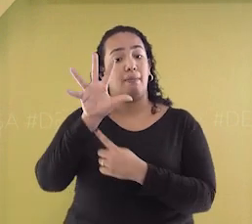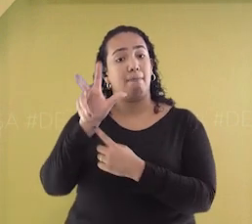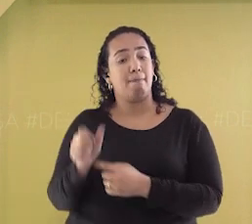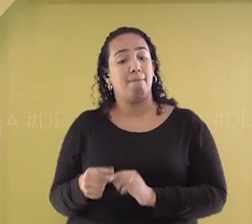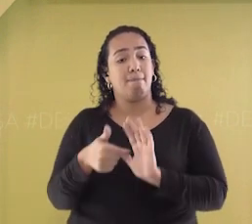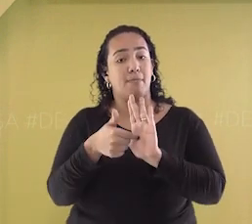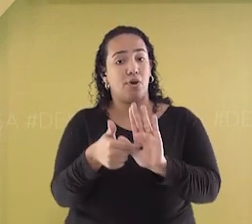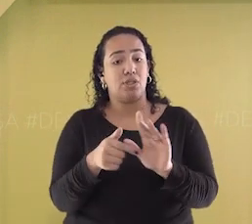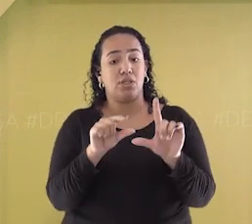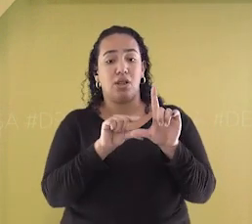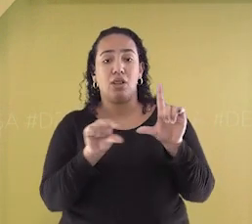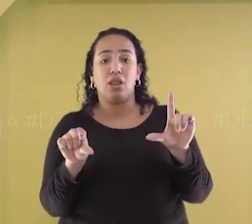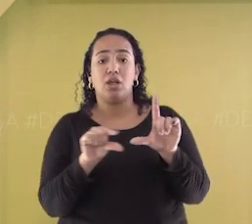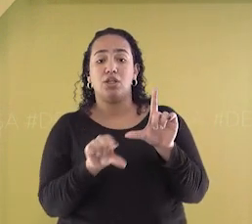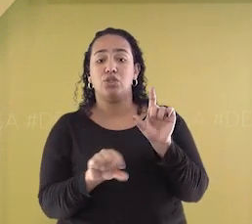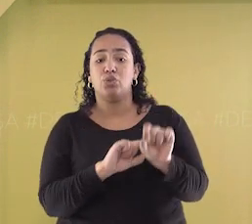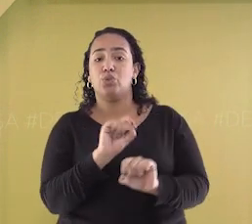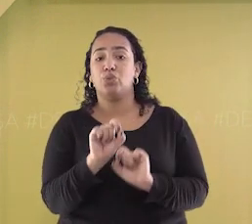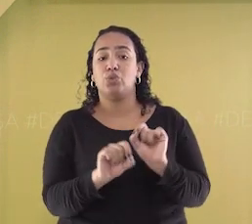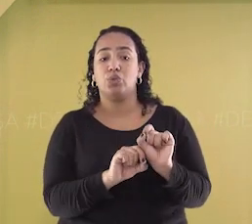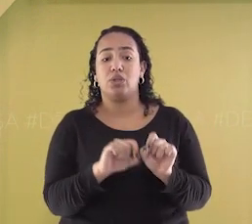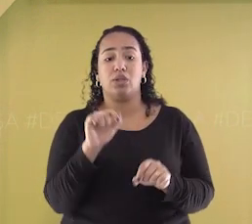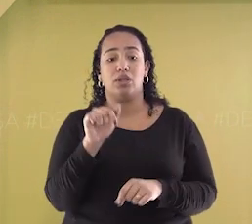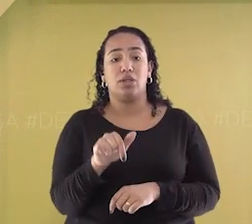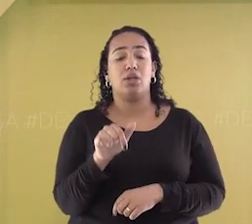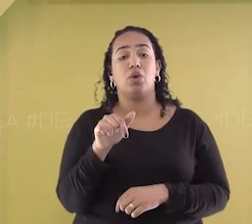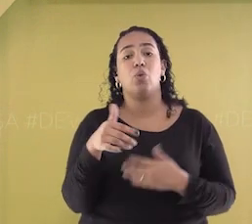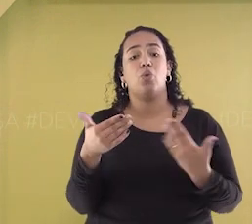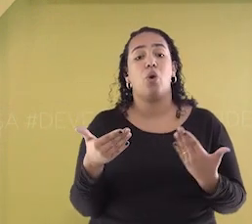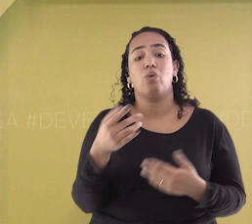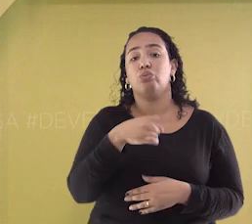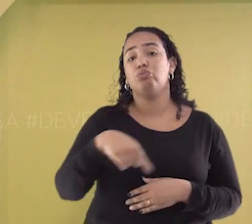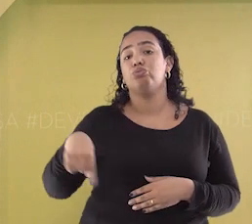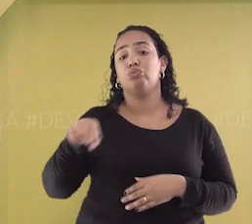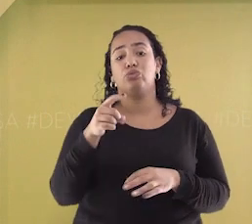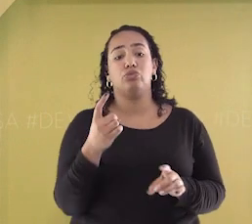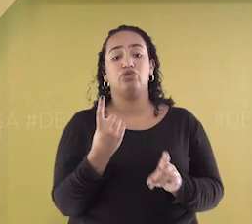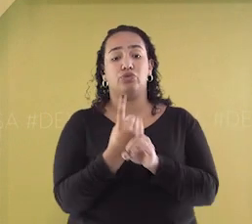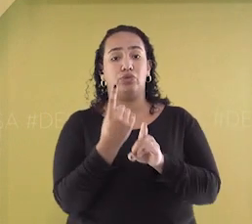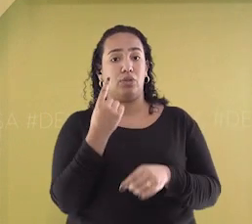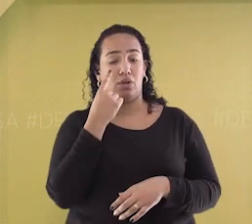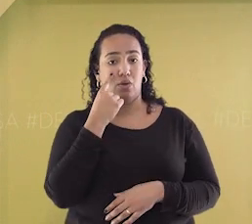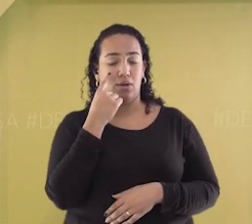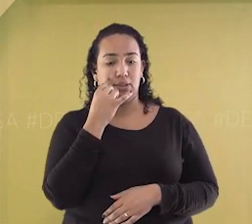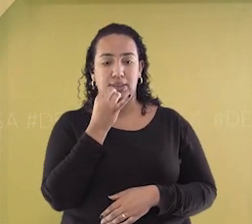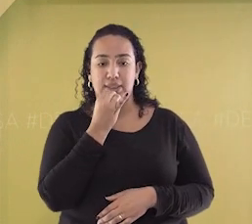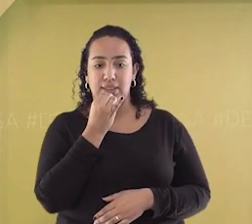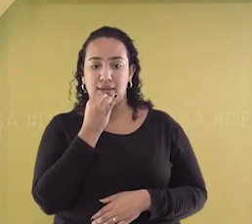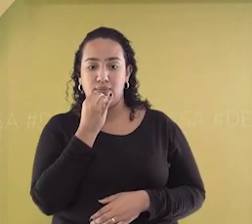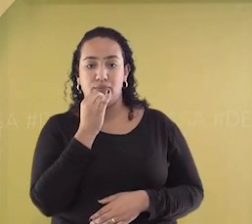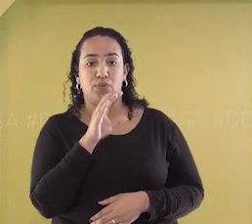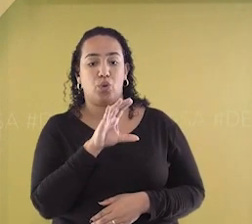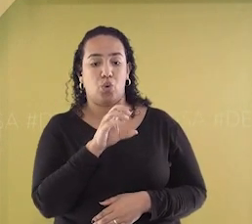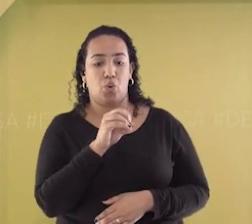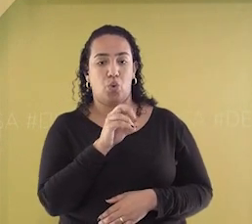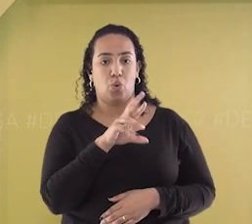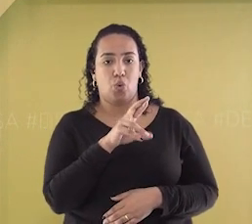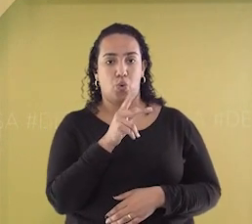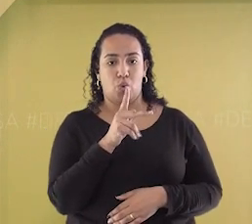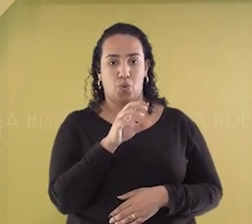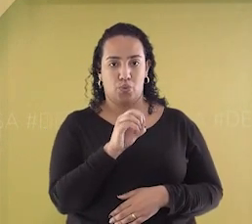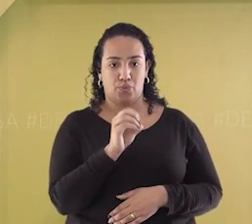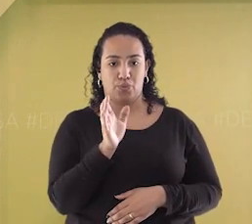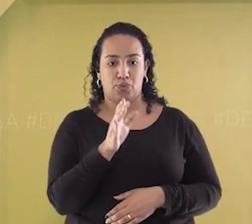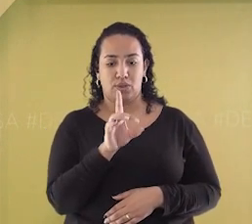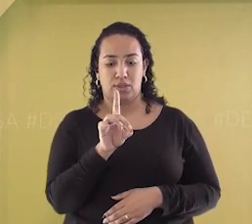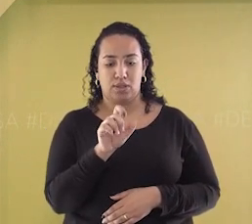demonstra em sua legenda as convenções cartográficas que vamos encontrar nesse mapa aqui, como o corpo d'água,